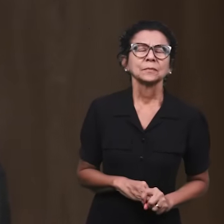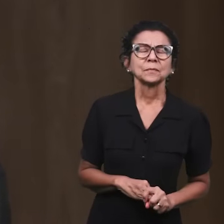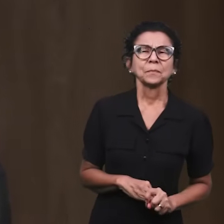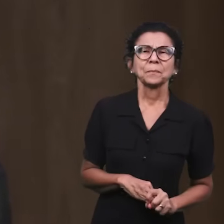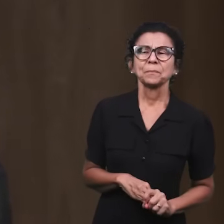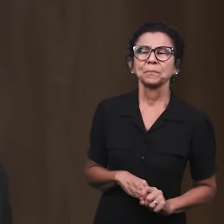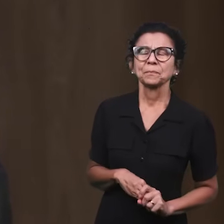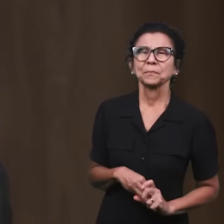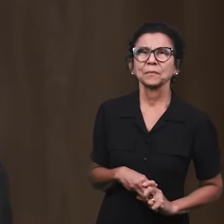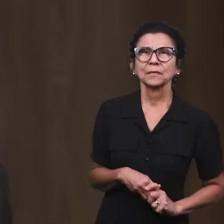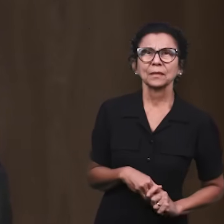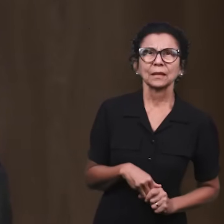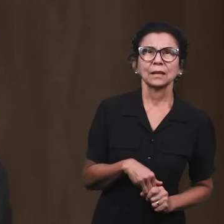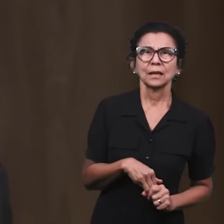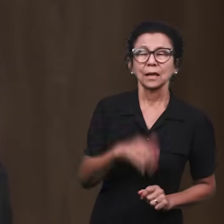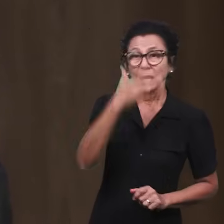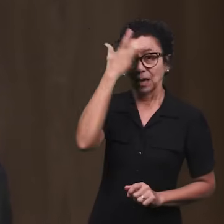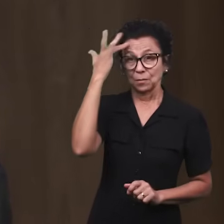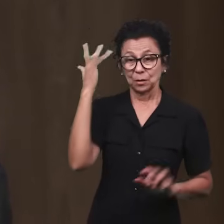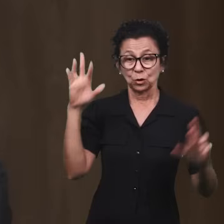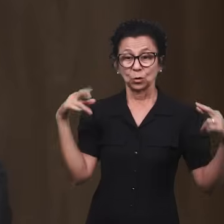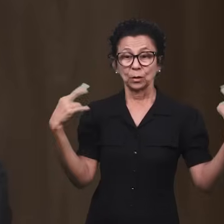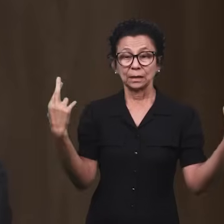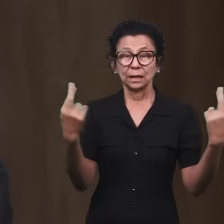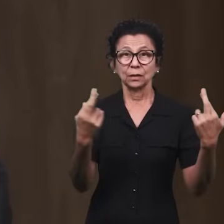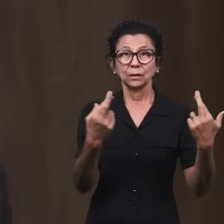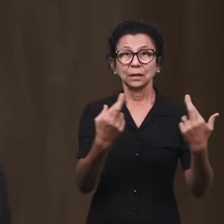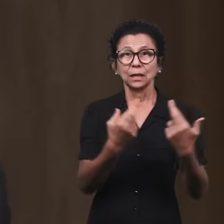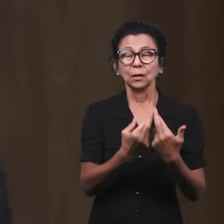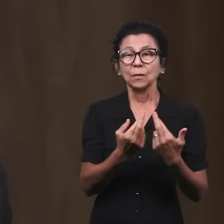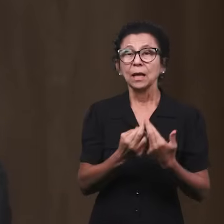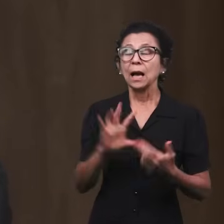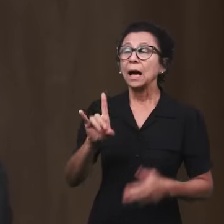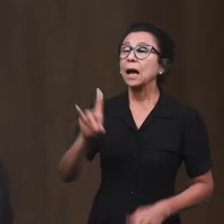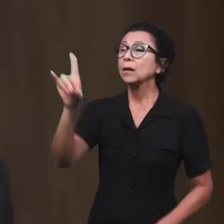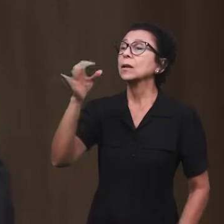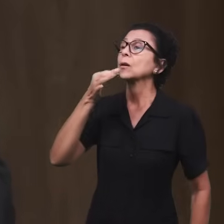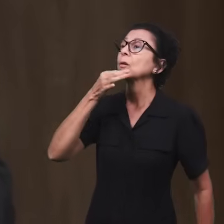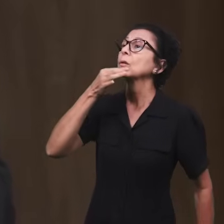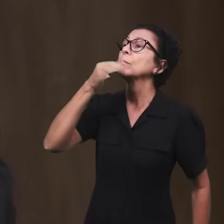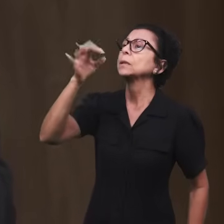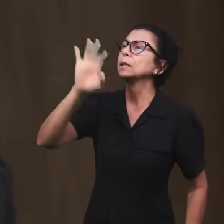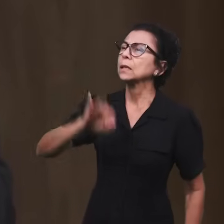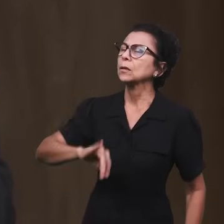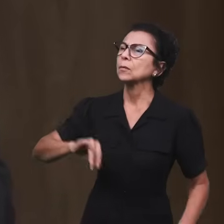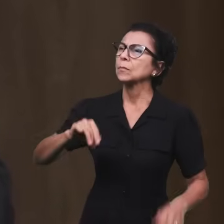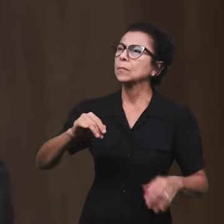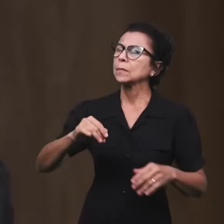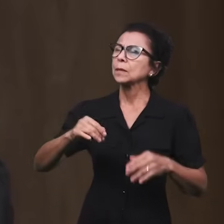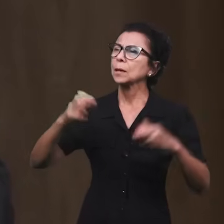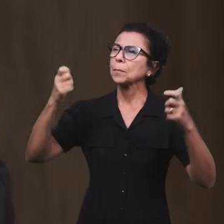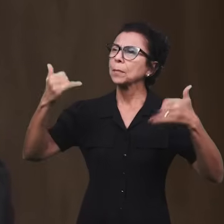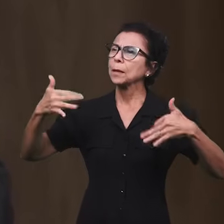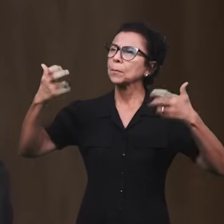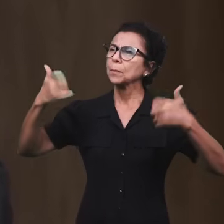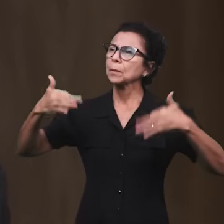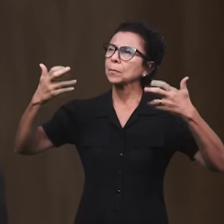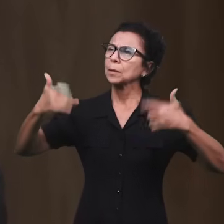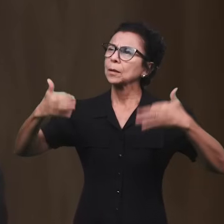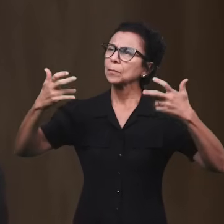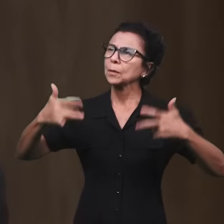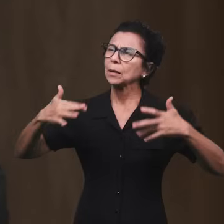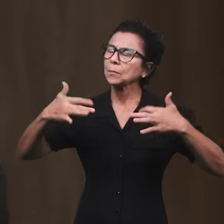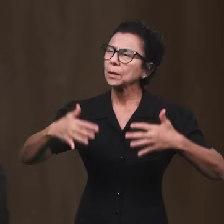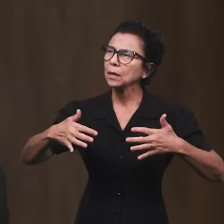falar isso. Era tudo do que tinha sido dito na reunião. Aí quem estava dirigindo falou assim, olha, nós falamos isso